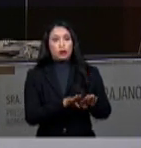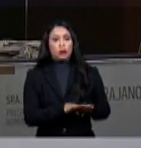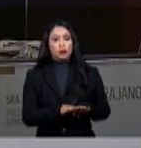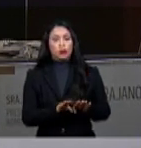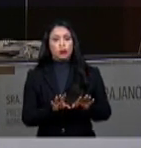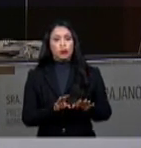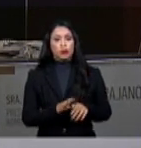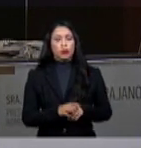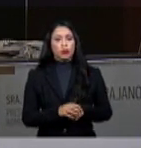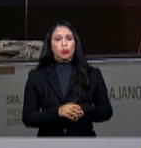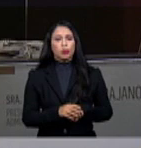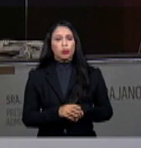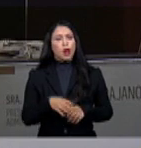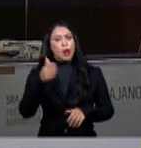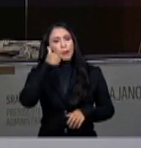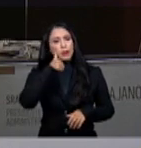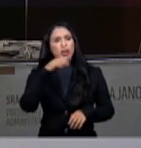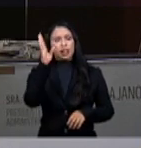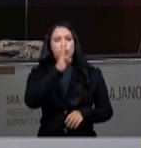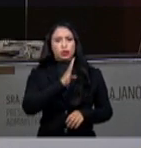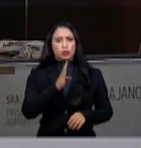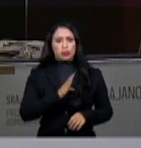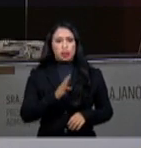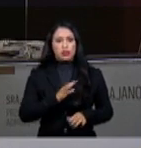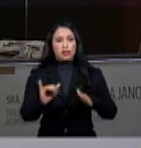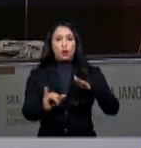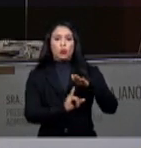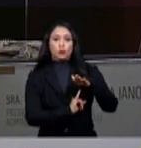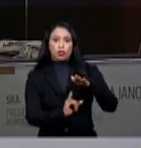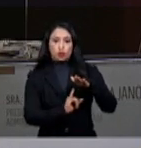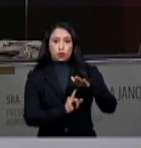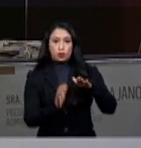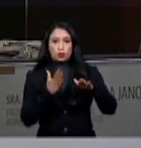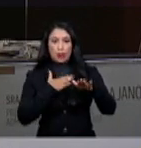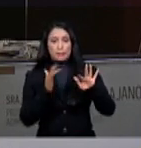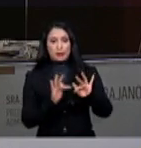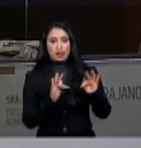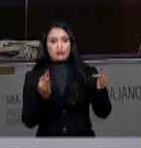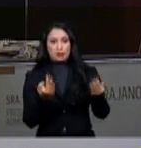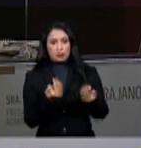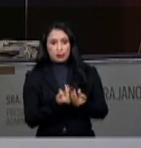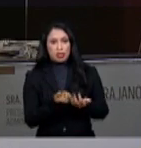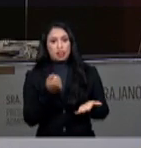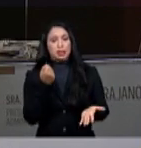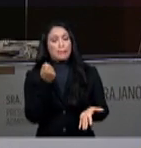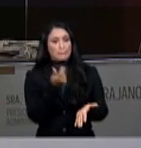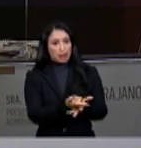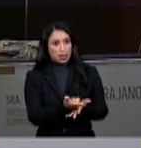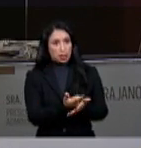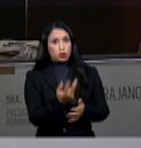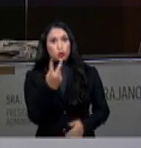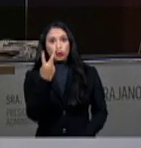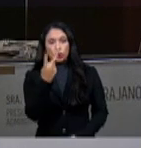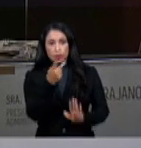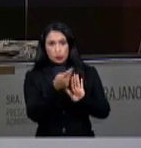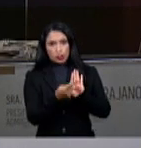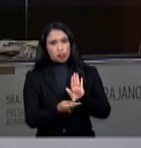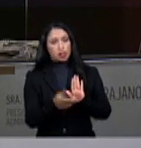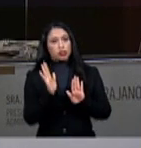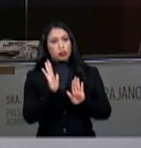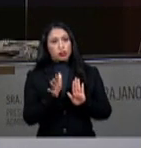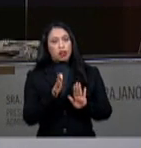Pela mulheres o Brasil passa a ser um instituto a minha família já tá bancando dois projetos e hoje nesse momento